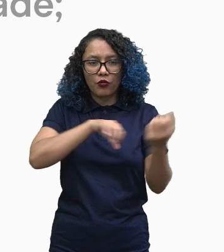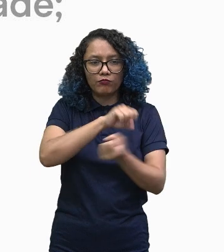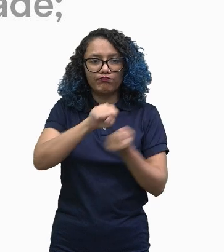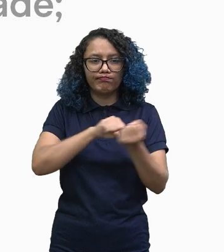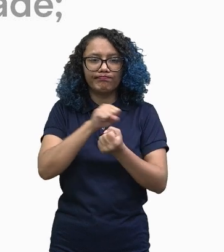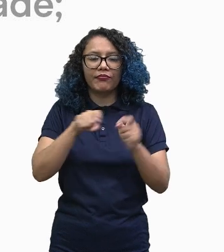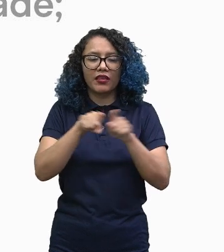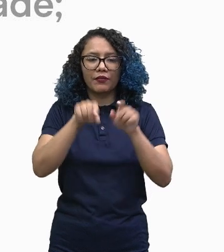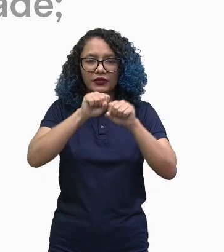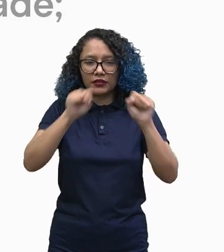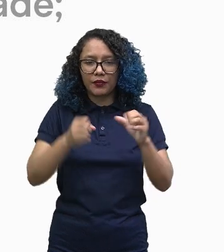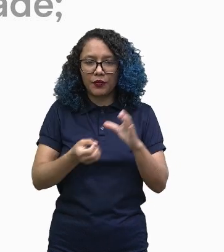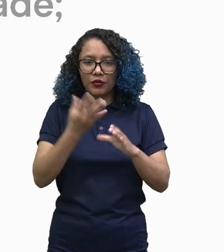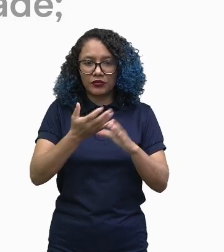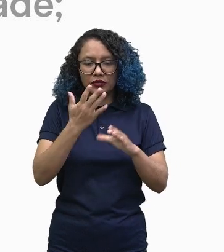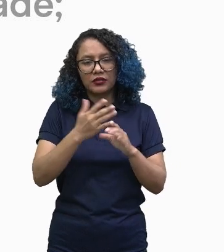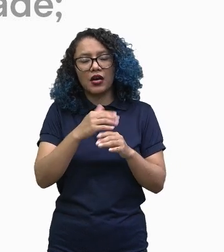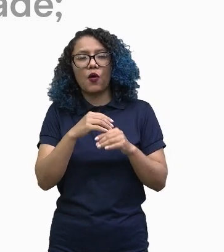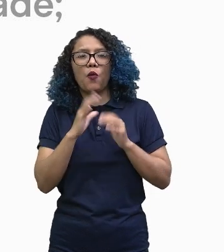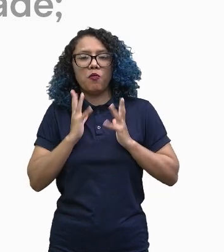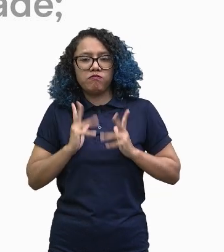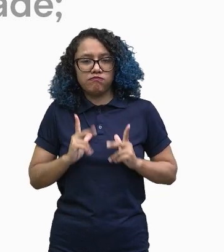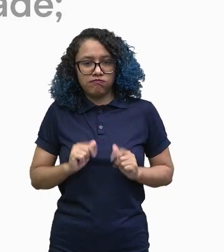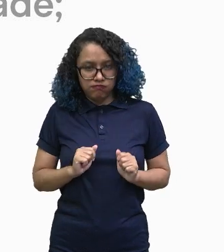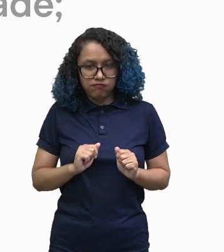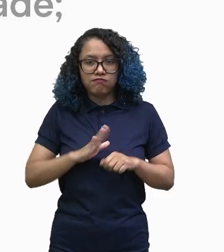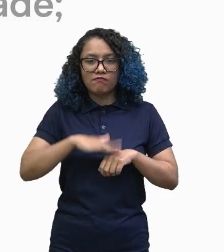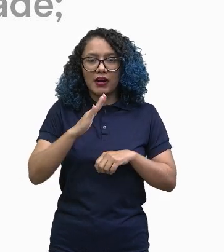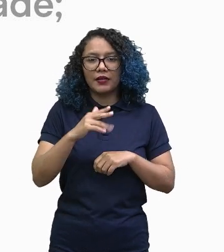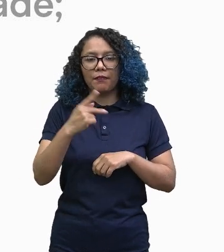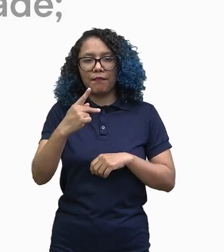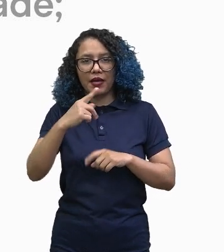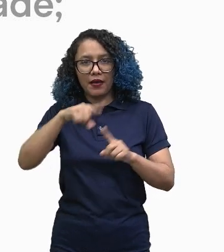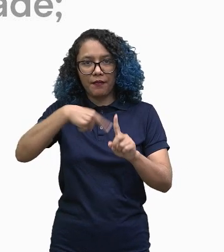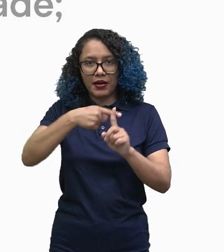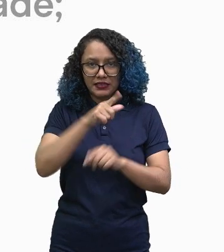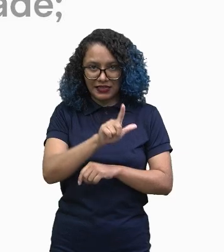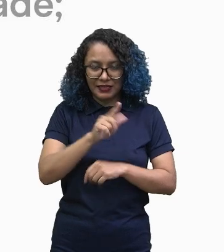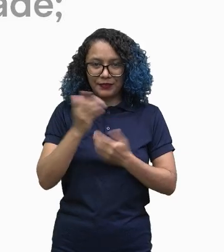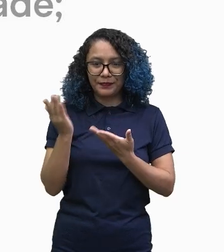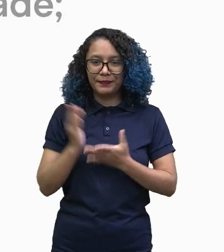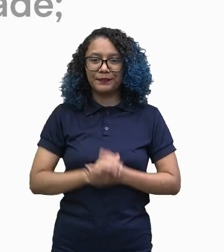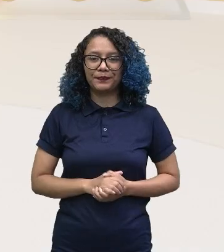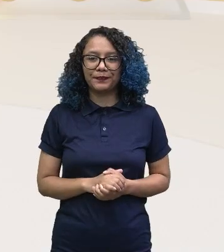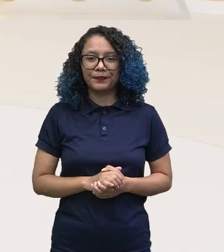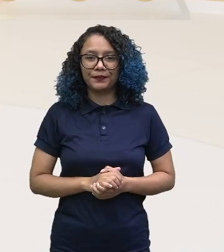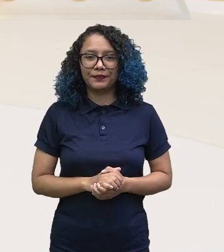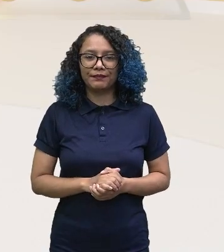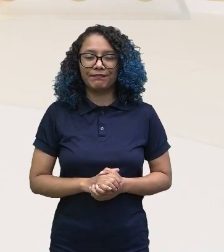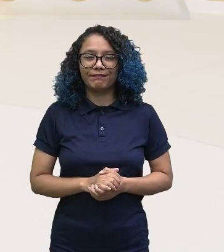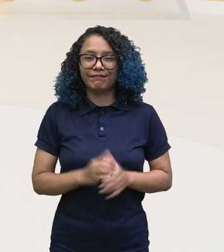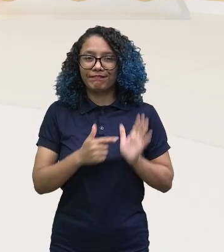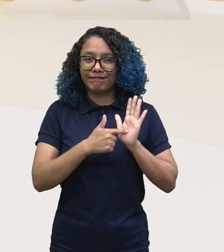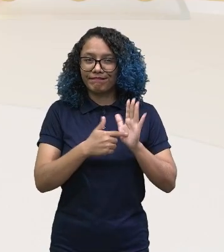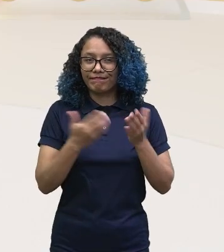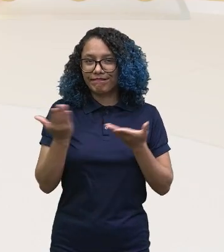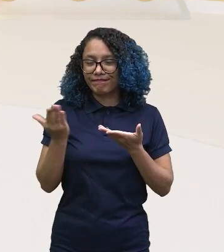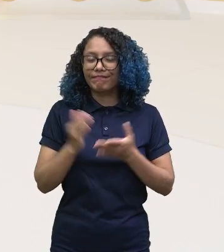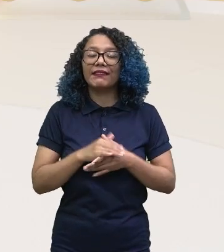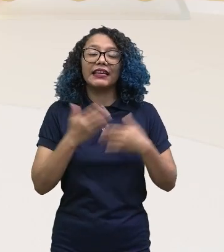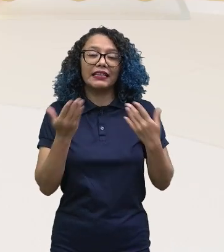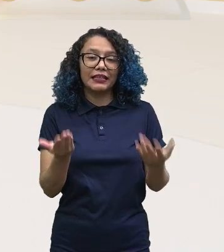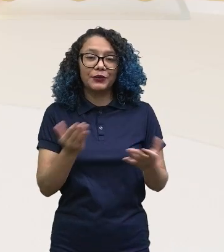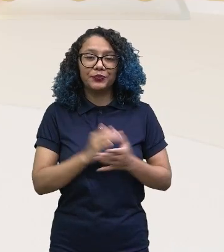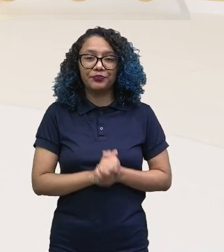Sustentabilidade, Sistemas de Produção Mais Limpo, P mais L. E é isso, gente, Na aula de hoje nós